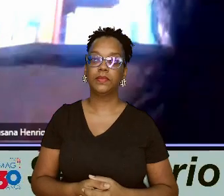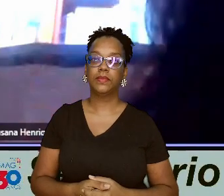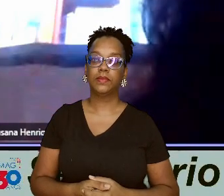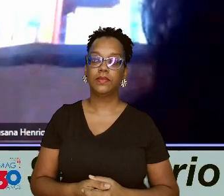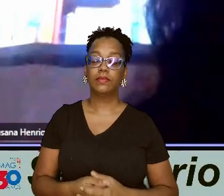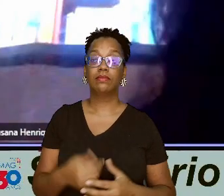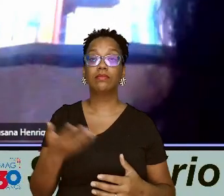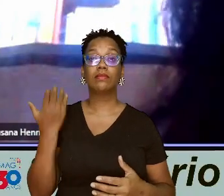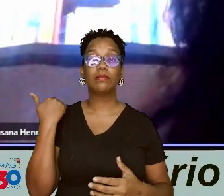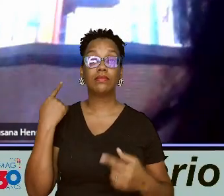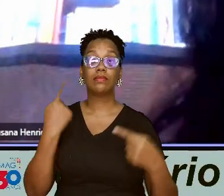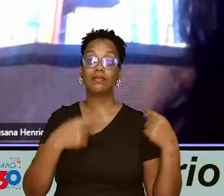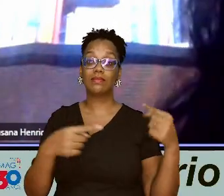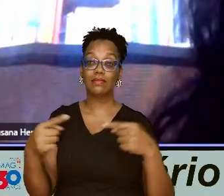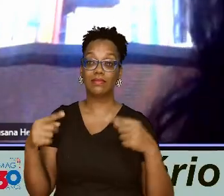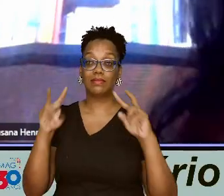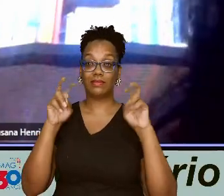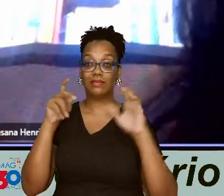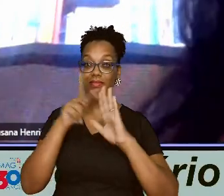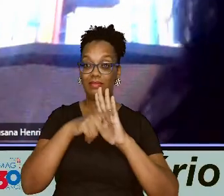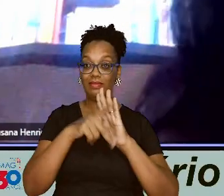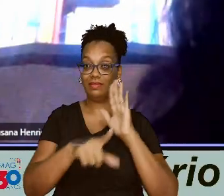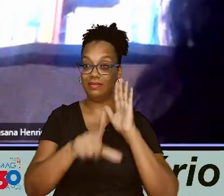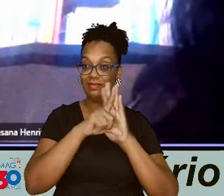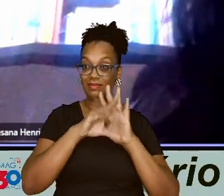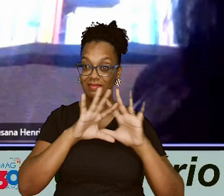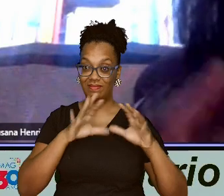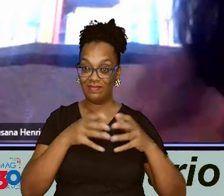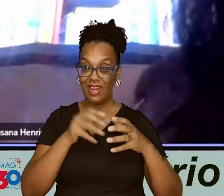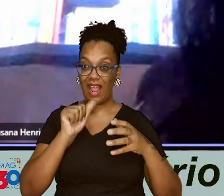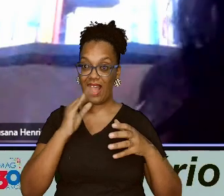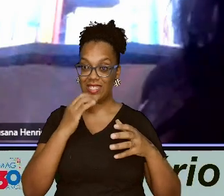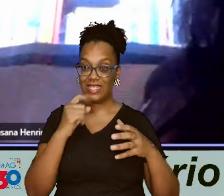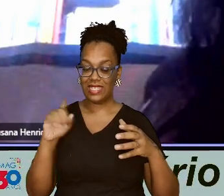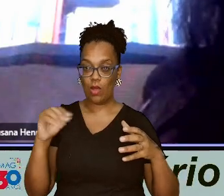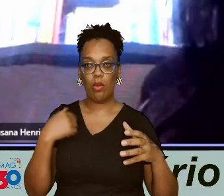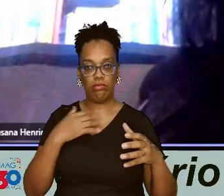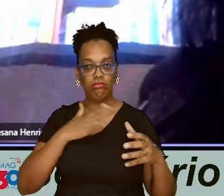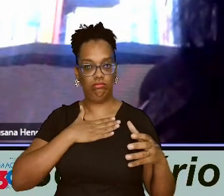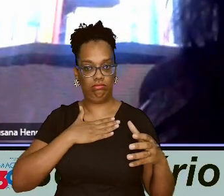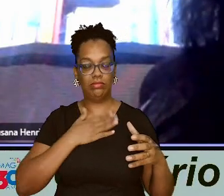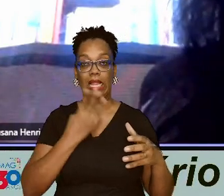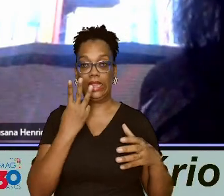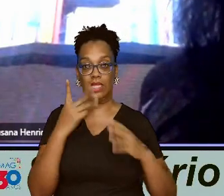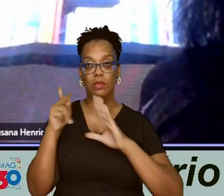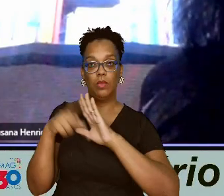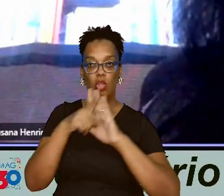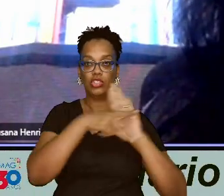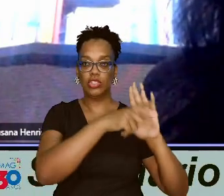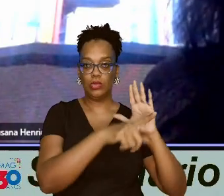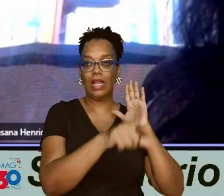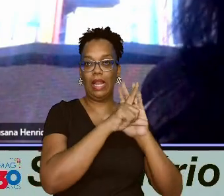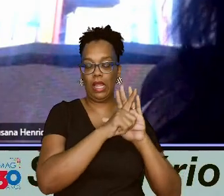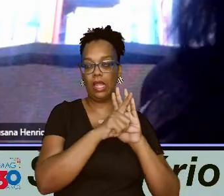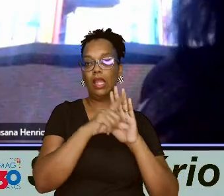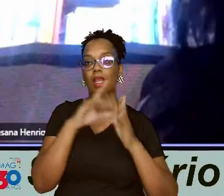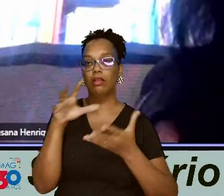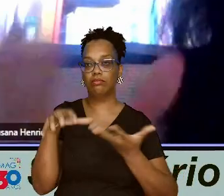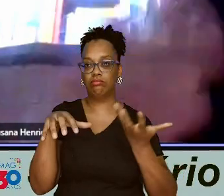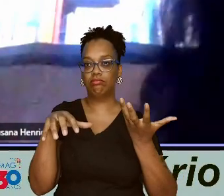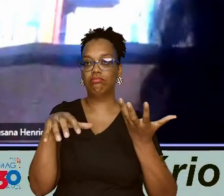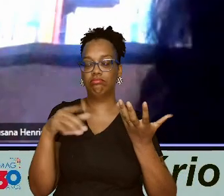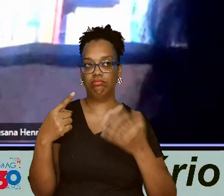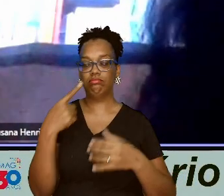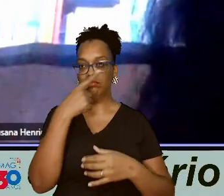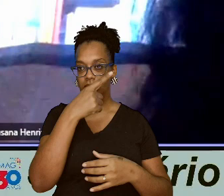debate sobre os projetos de lei de ação coletiva, que é um tema que me é muito caro, tem 3 projetos de lei em curso hoje no Congresso sobre isso,